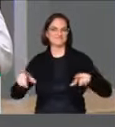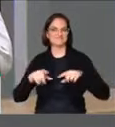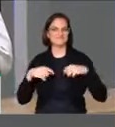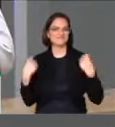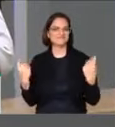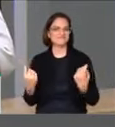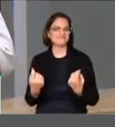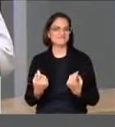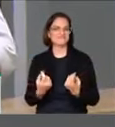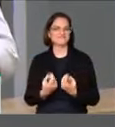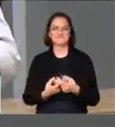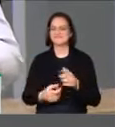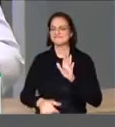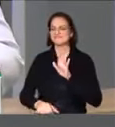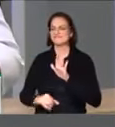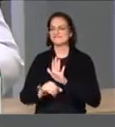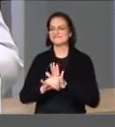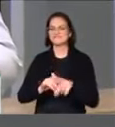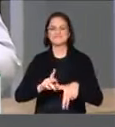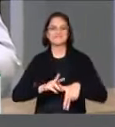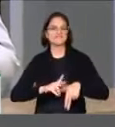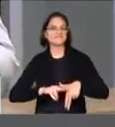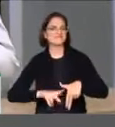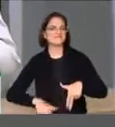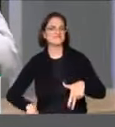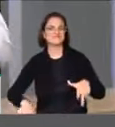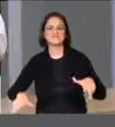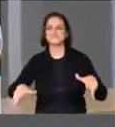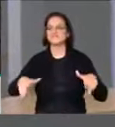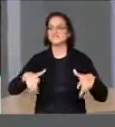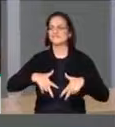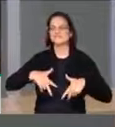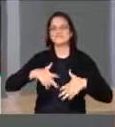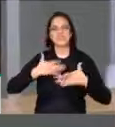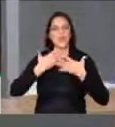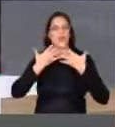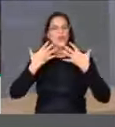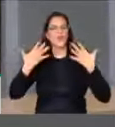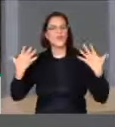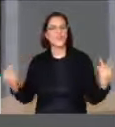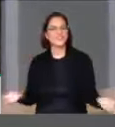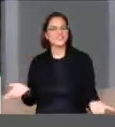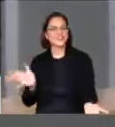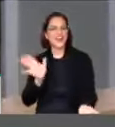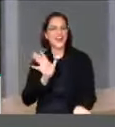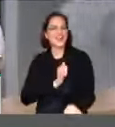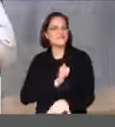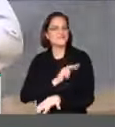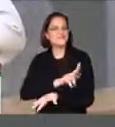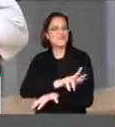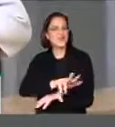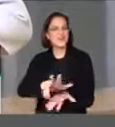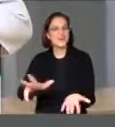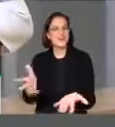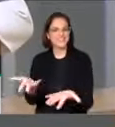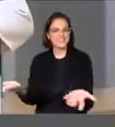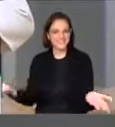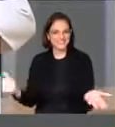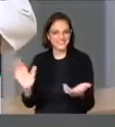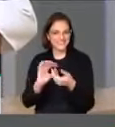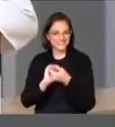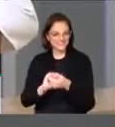as identidades, de todos os sexos, de todas as cores, de todos os amores. E